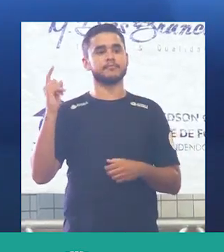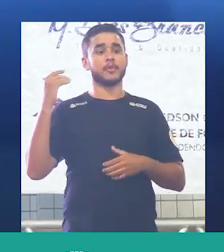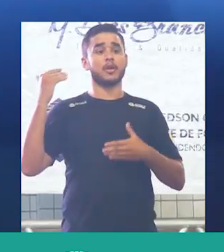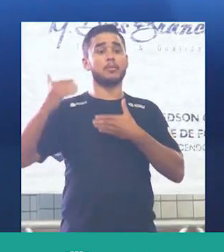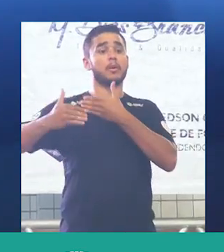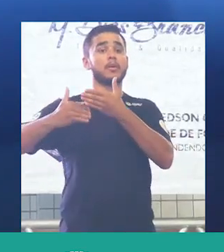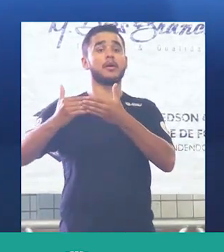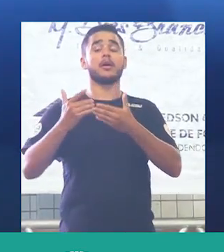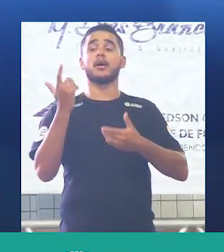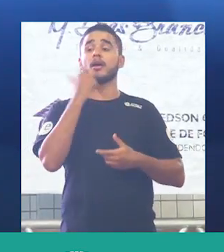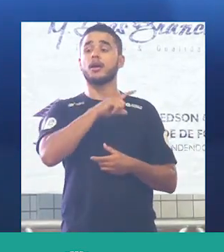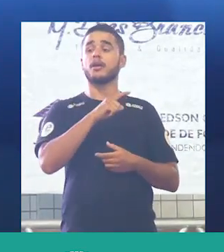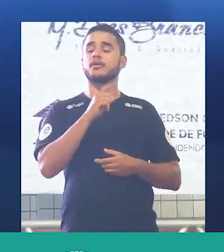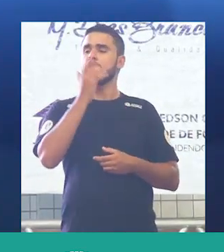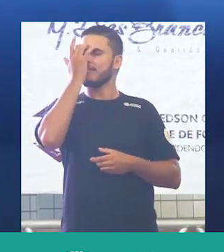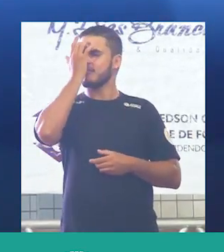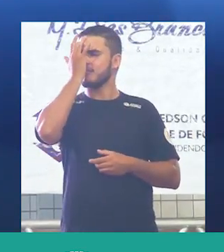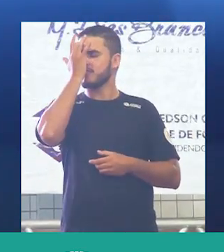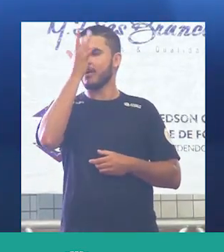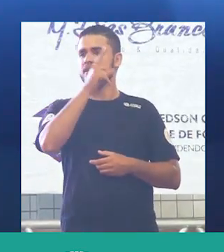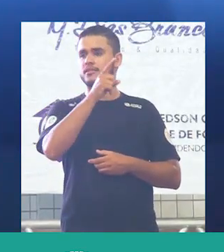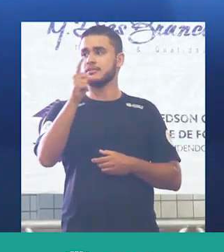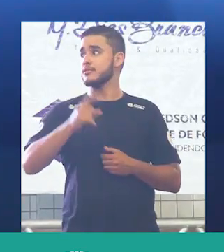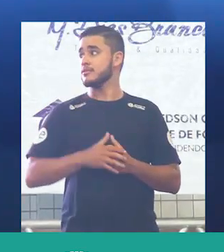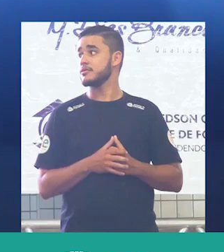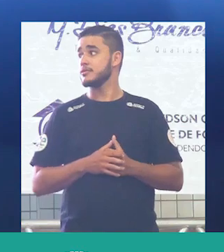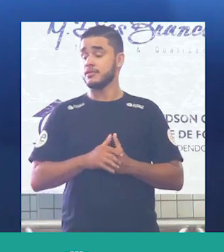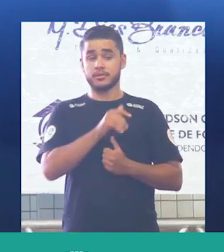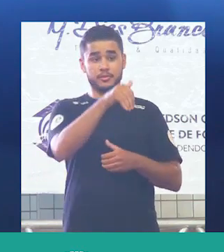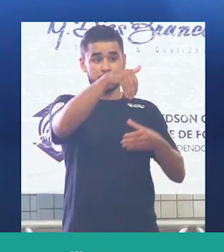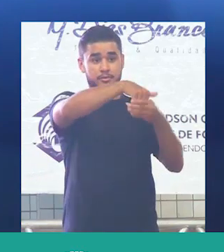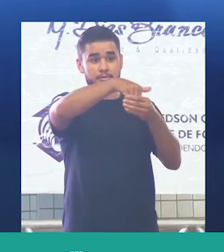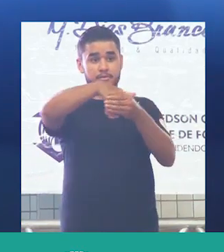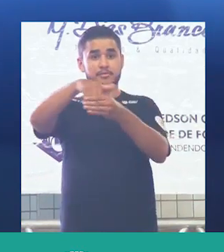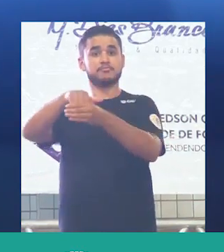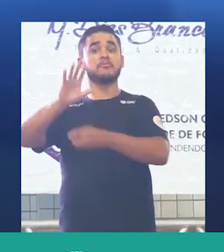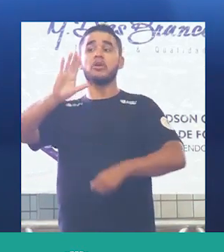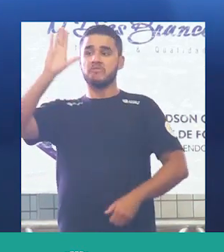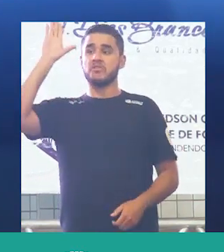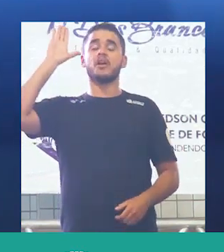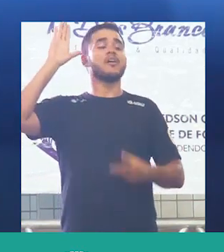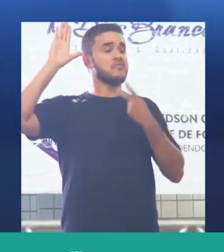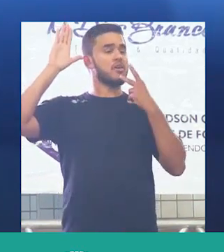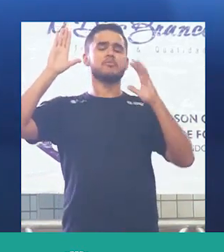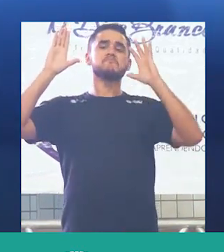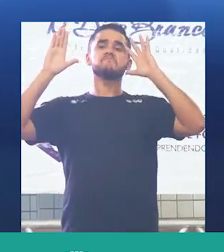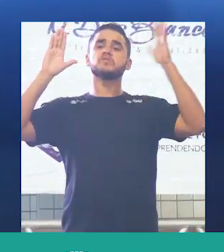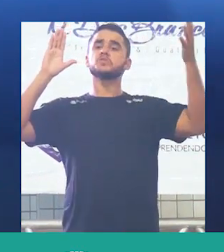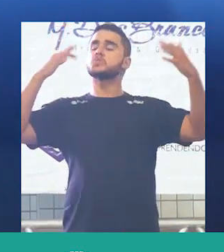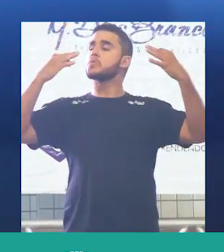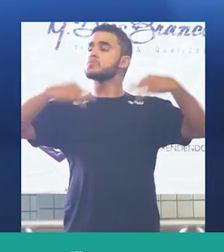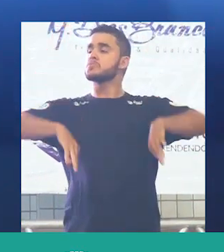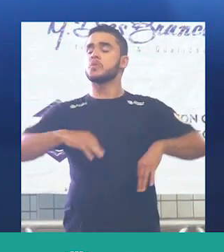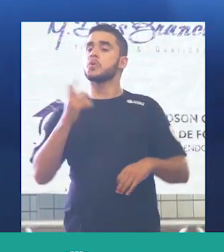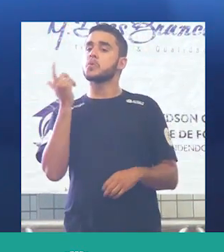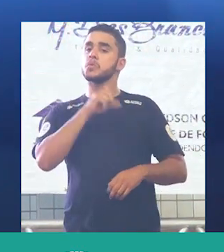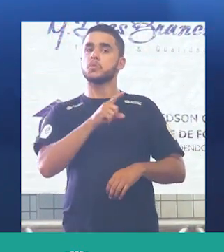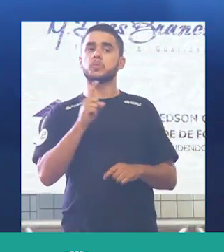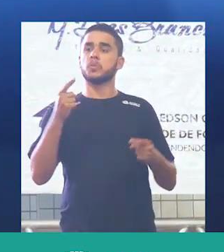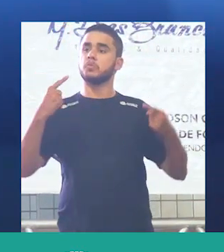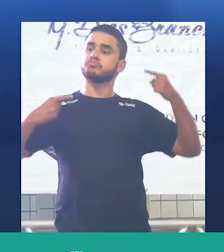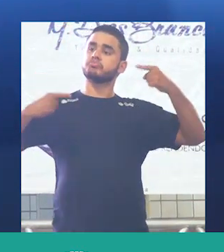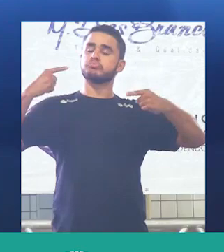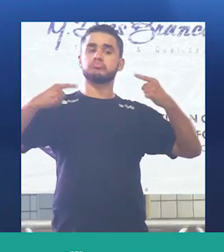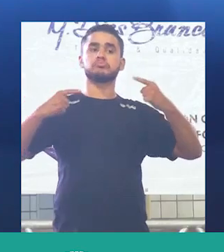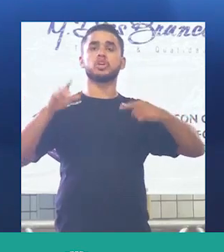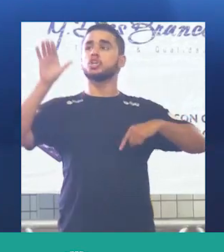resolver os problemas é bem facilzinho. Na campanha eleitoral é tão fácil, né? Uns resolvem de um jeito, outros do outro, outros mandam